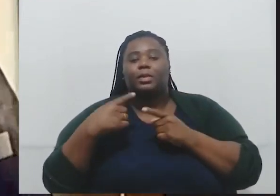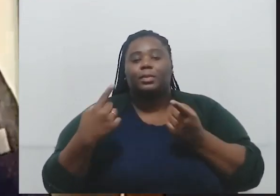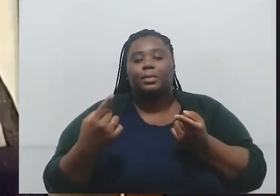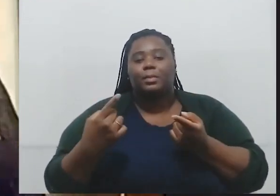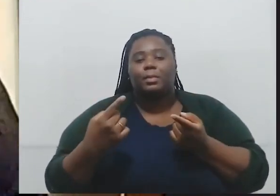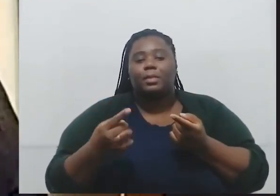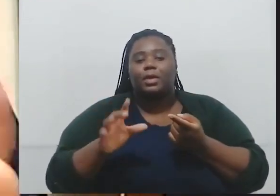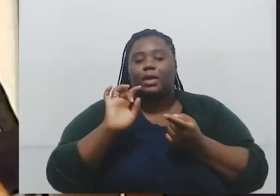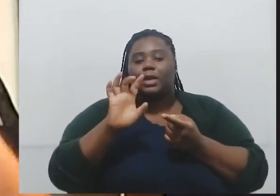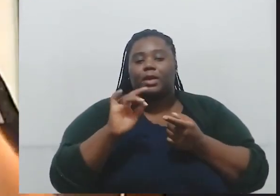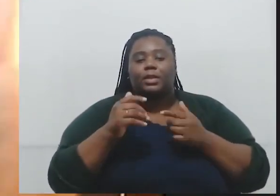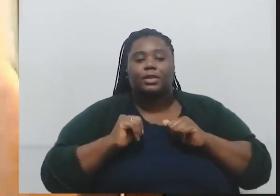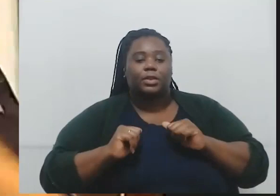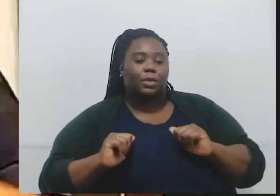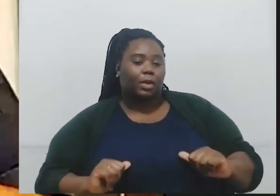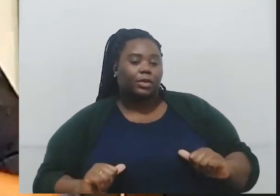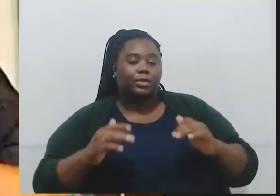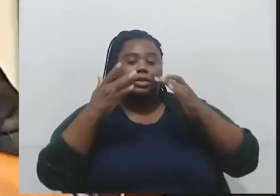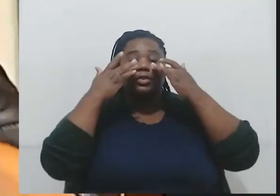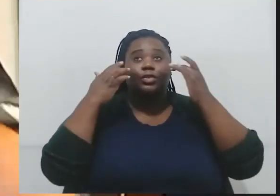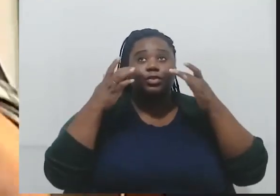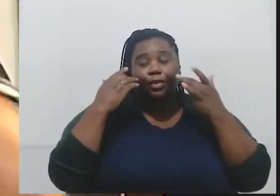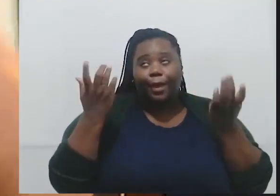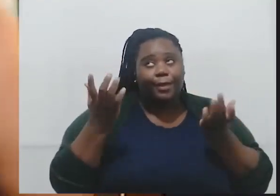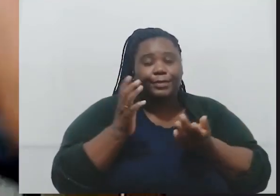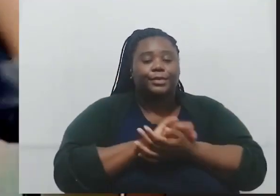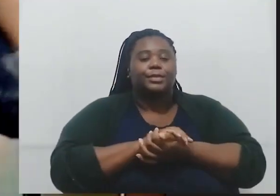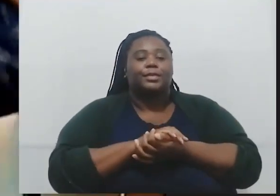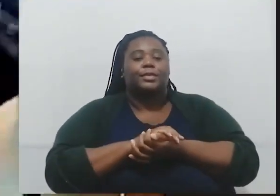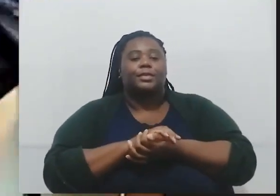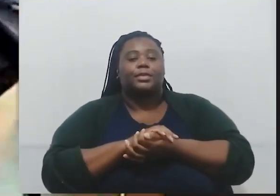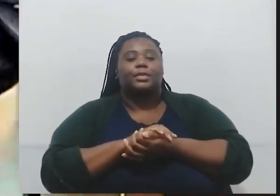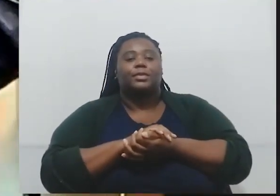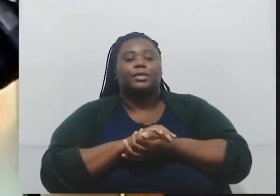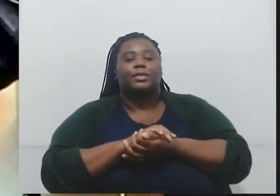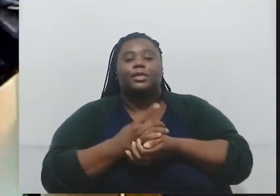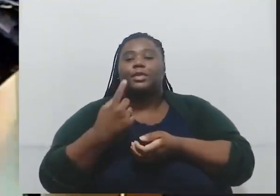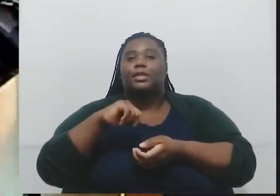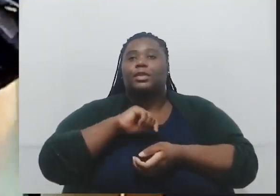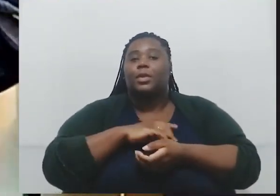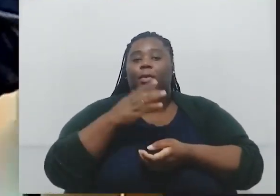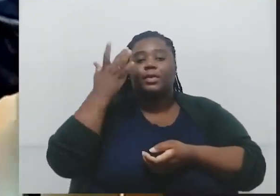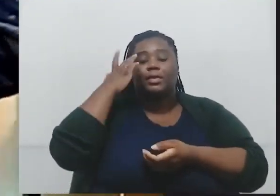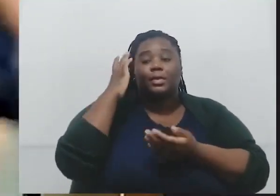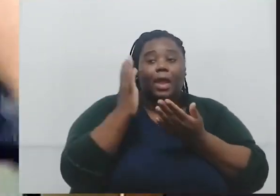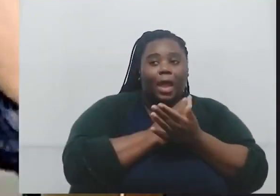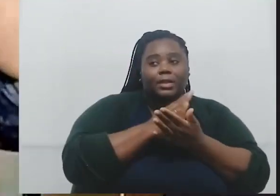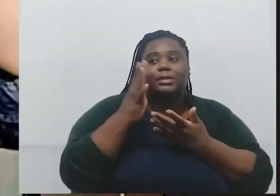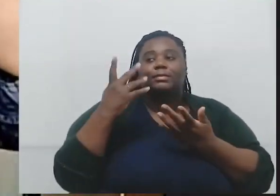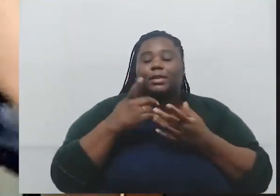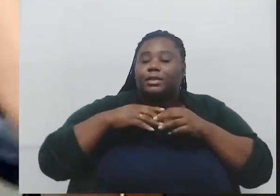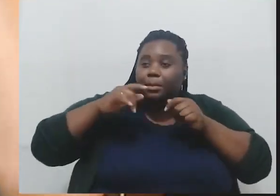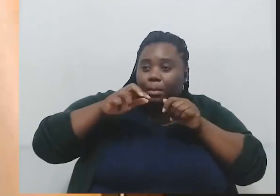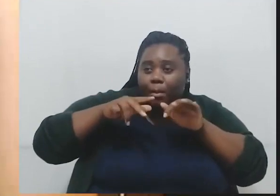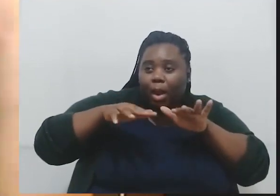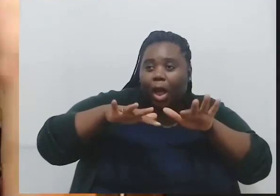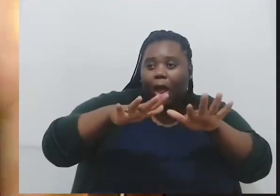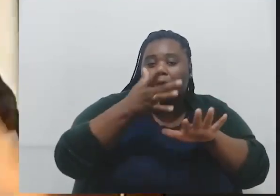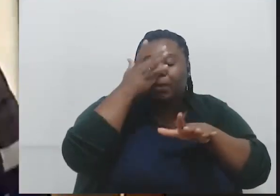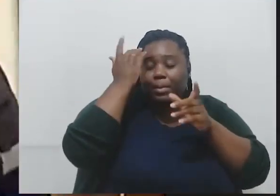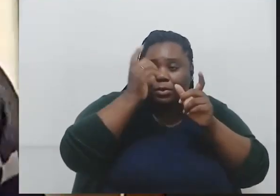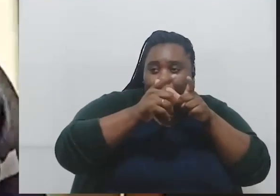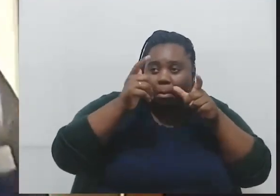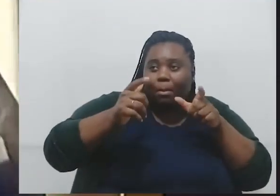sabe? Por mais que a gente, às vezes, atinja, sei lá, um espetáculo que a gente faz alcance um público maior, ou seja um